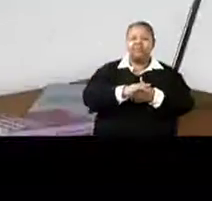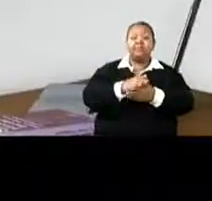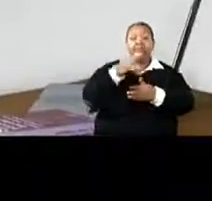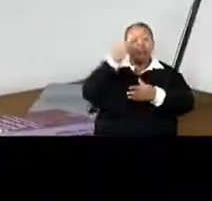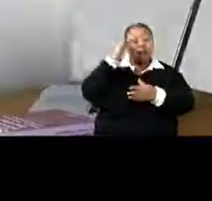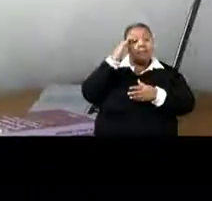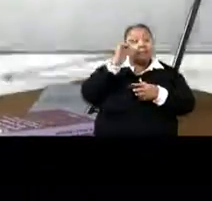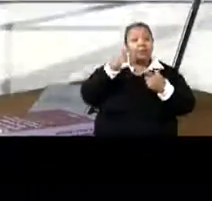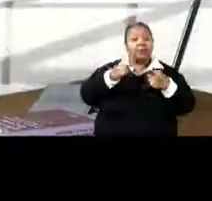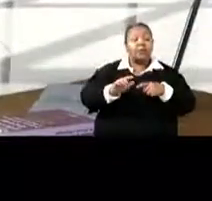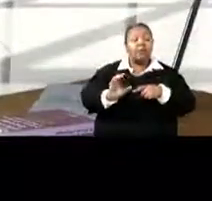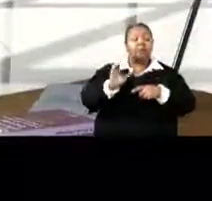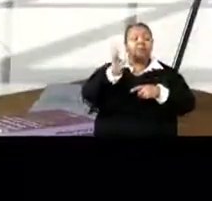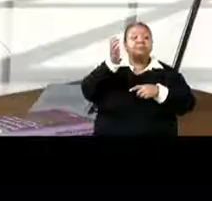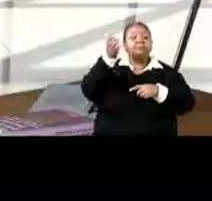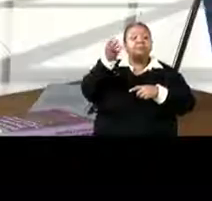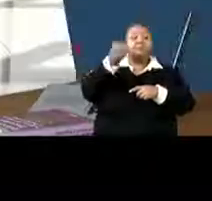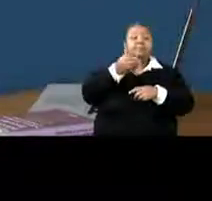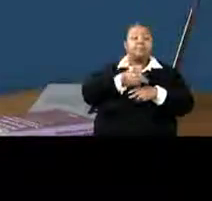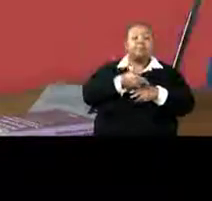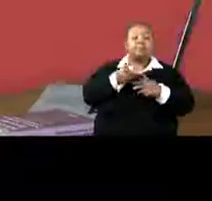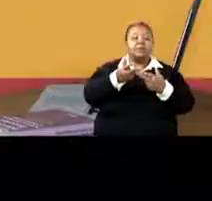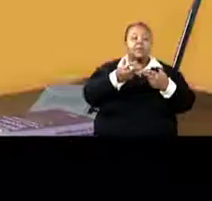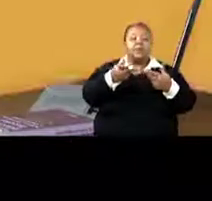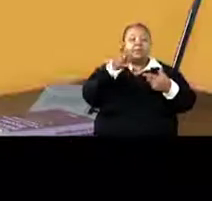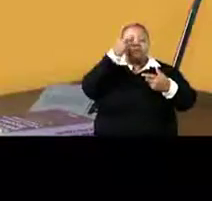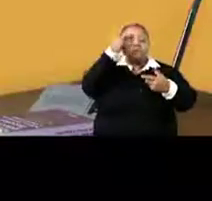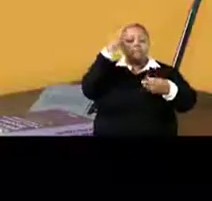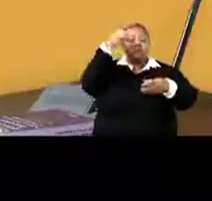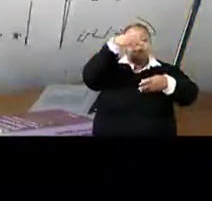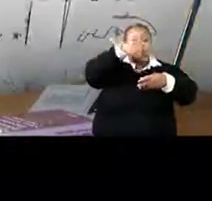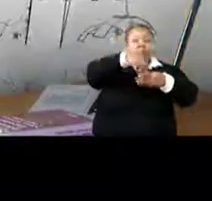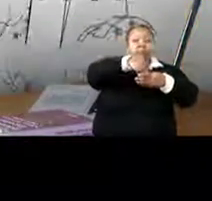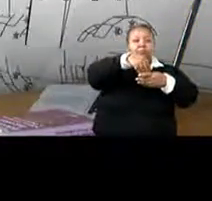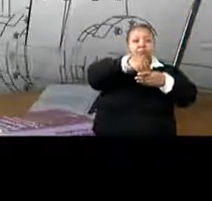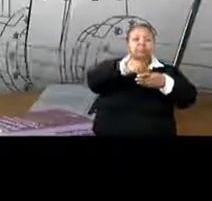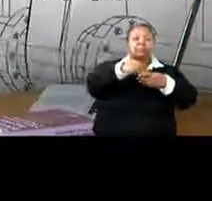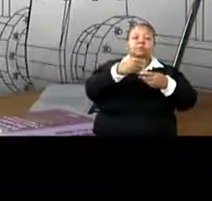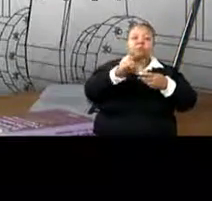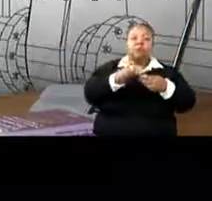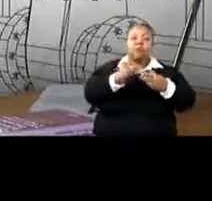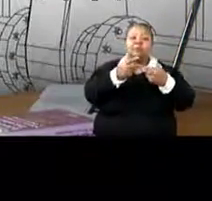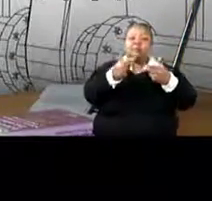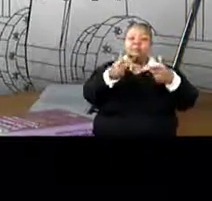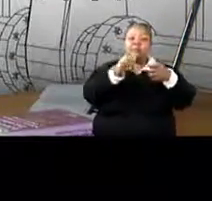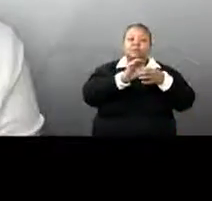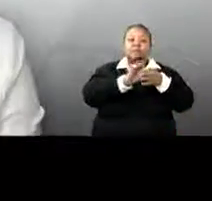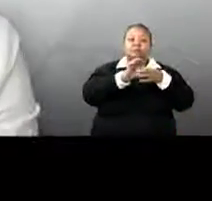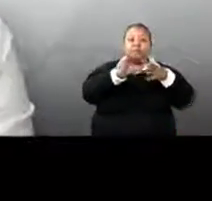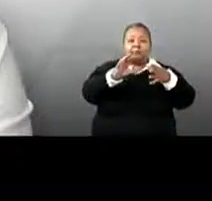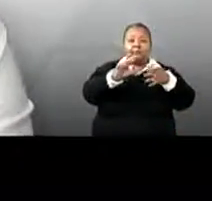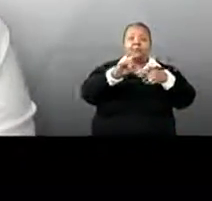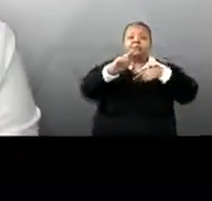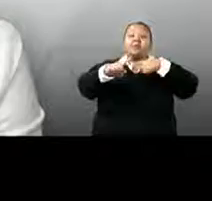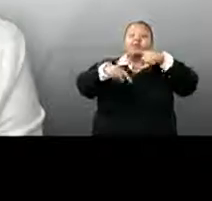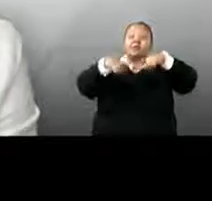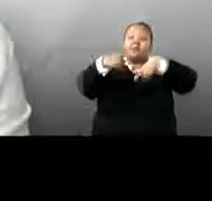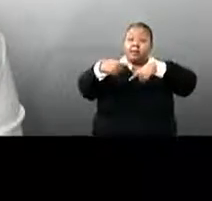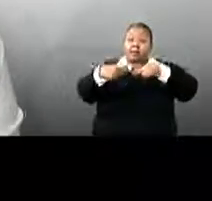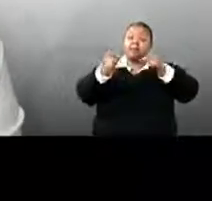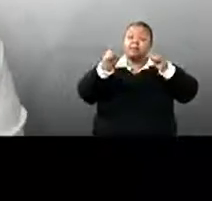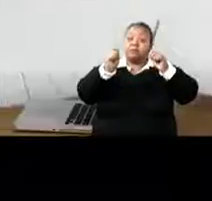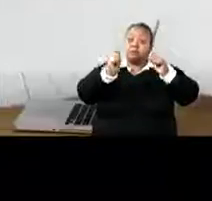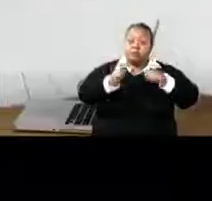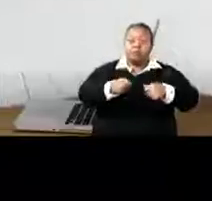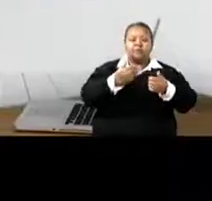entender onde se passa a situação quais agentes estão envolvidos e quais recursos estão disponíveis depois é a hora